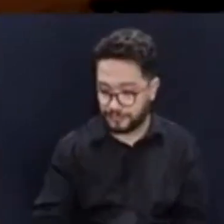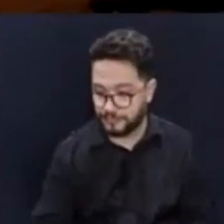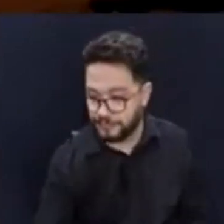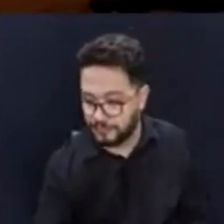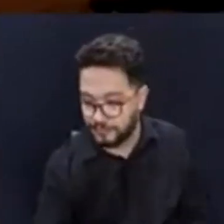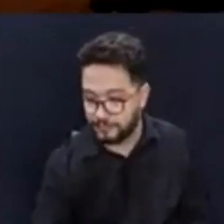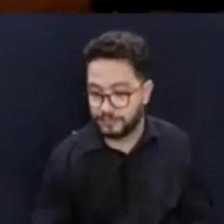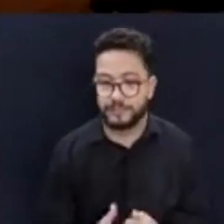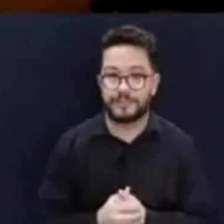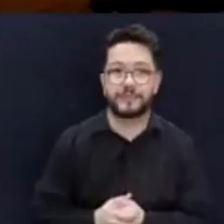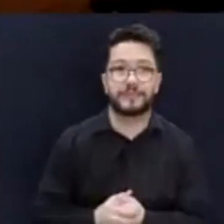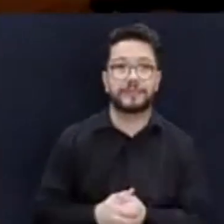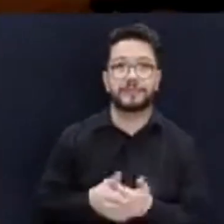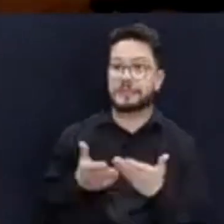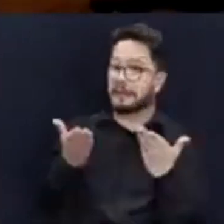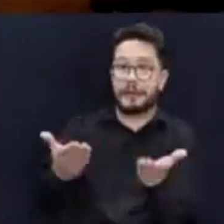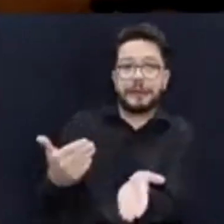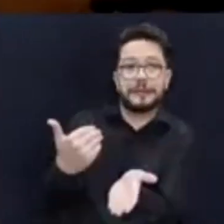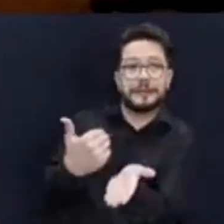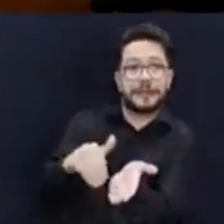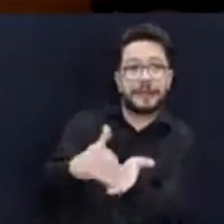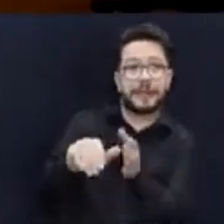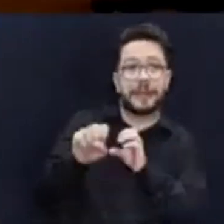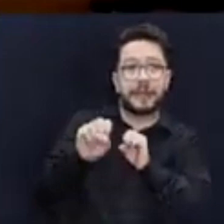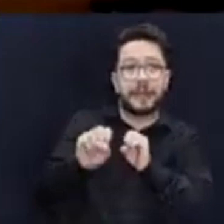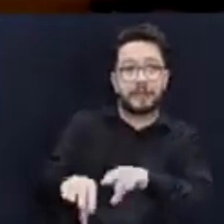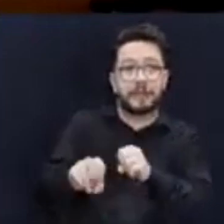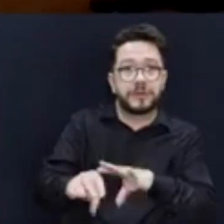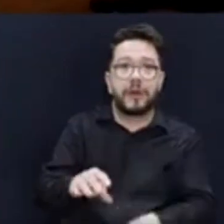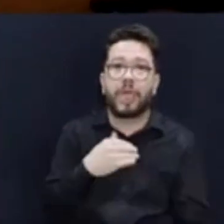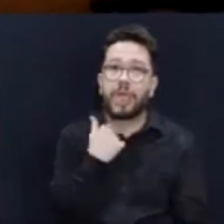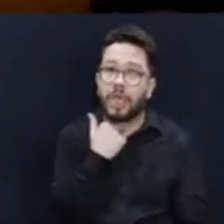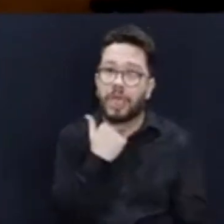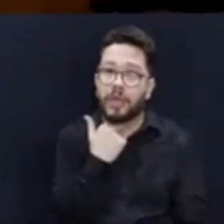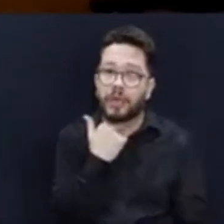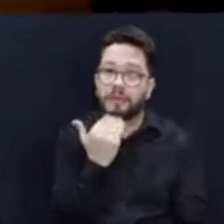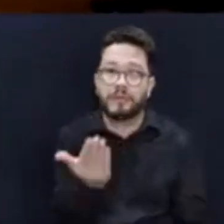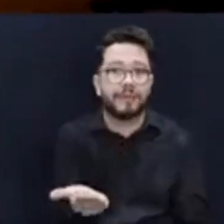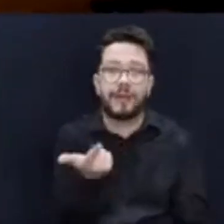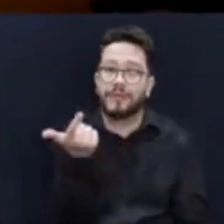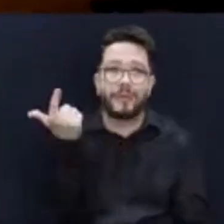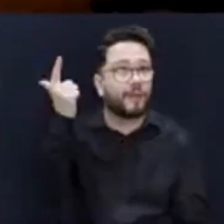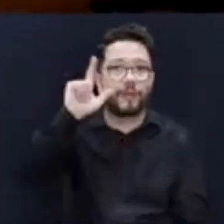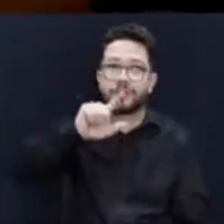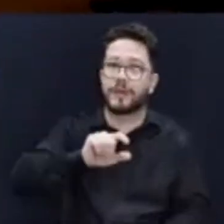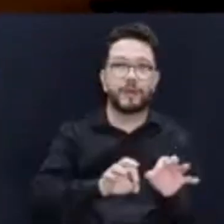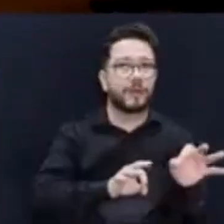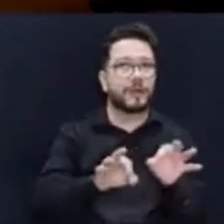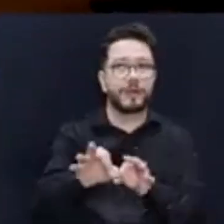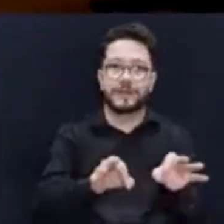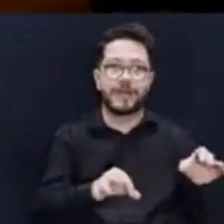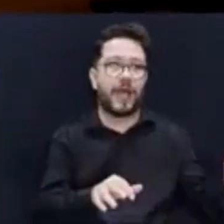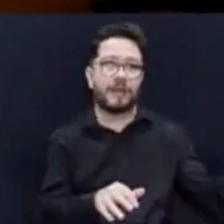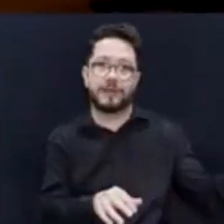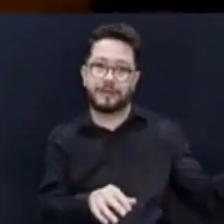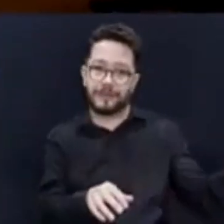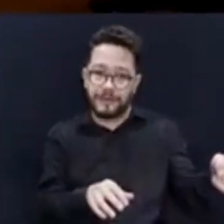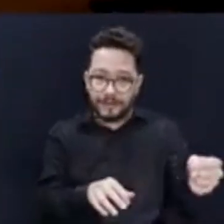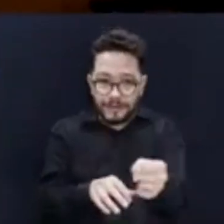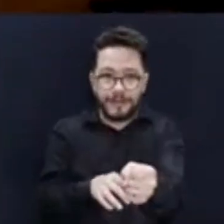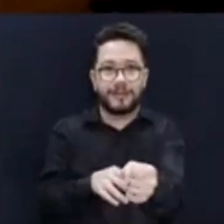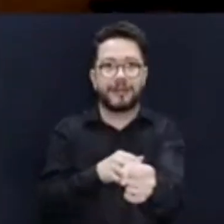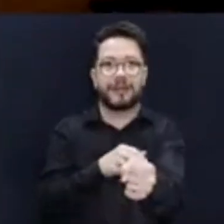Educação consegue chamar os alunos ao ambiente Sagrado do ensino o colégio